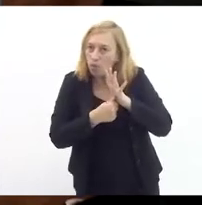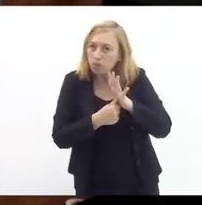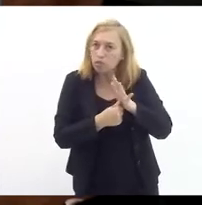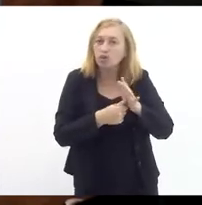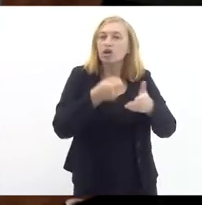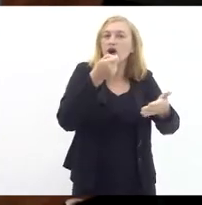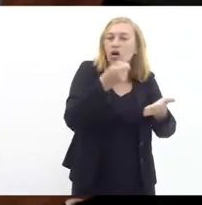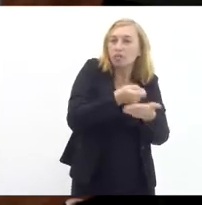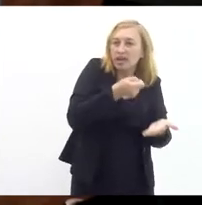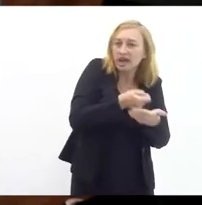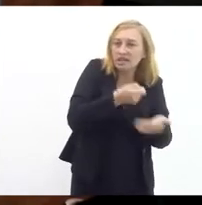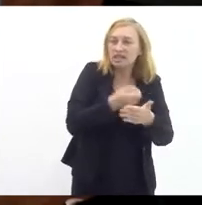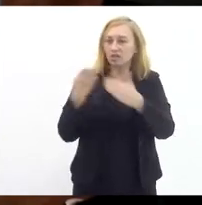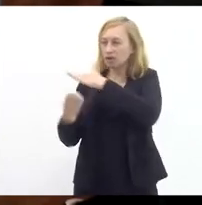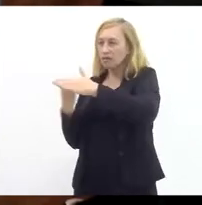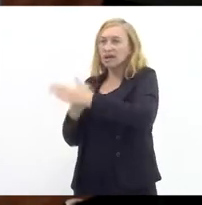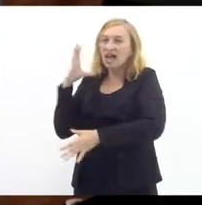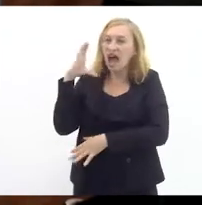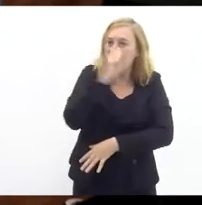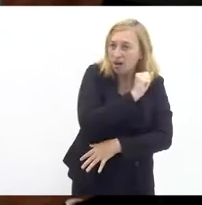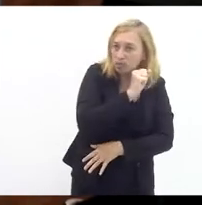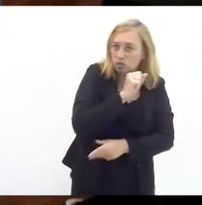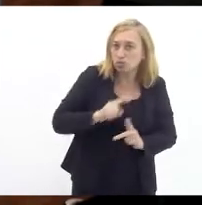da concessionária é